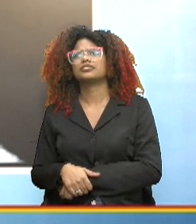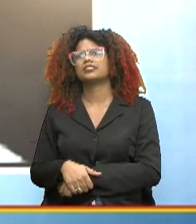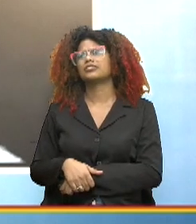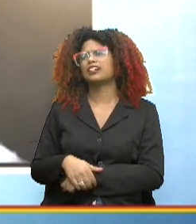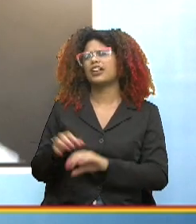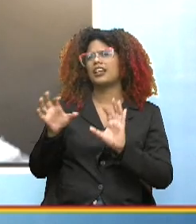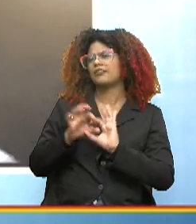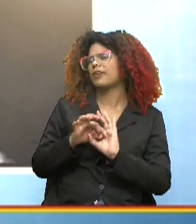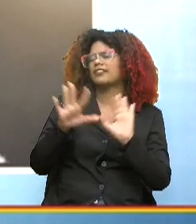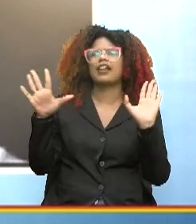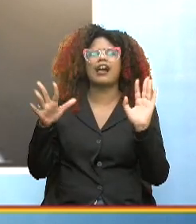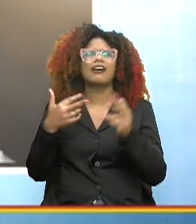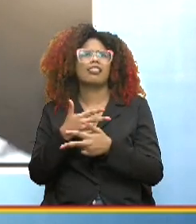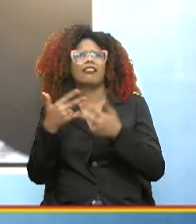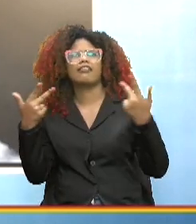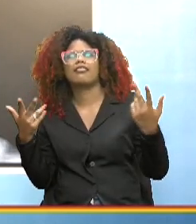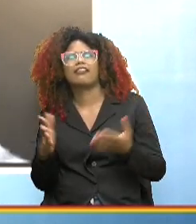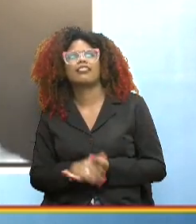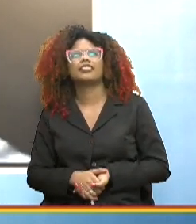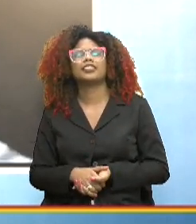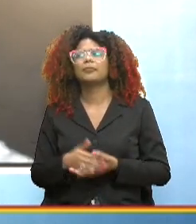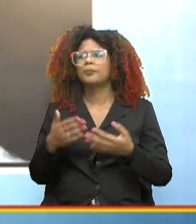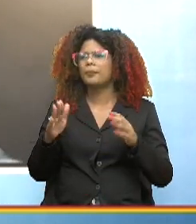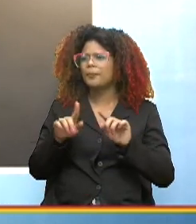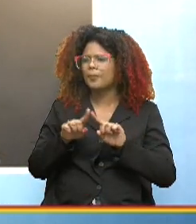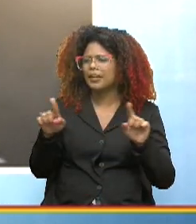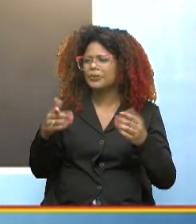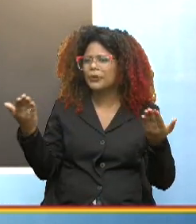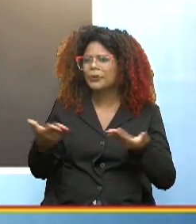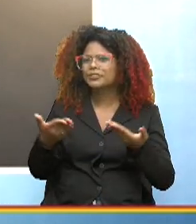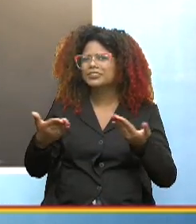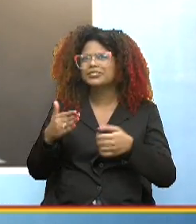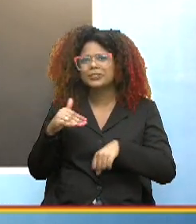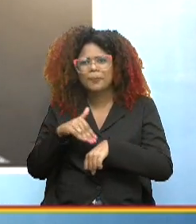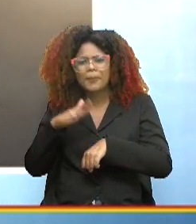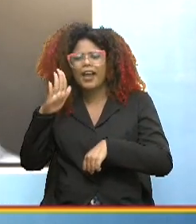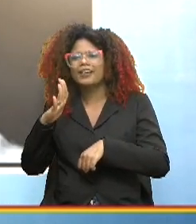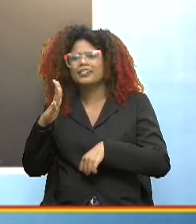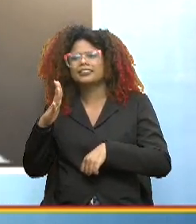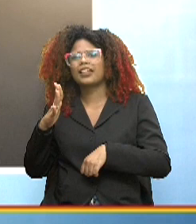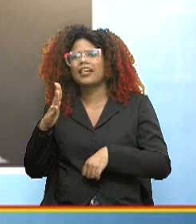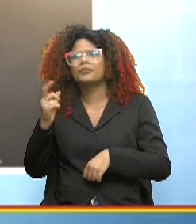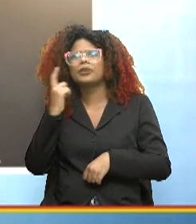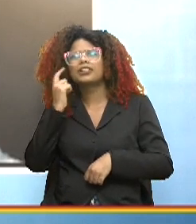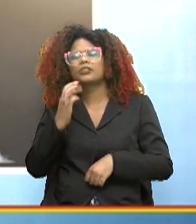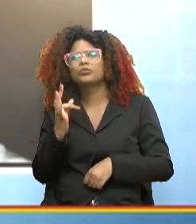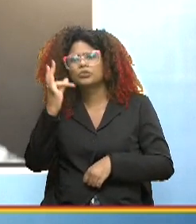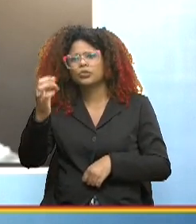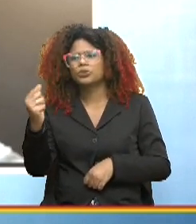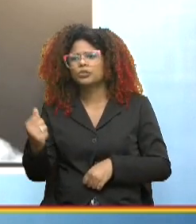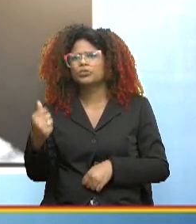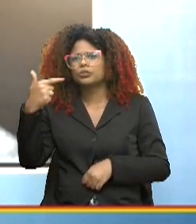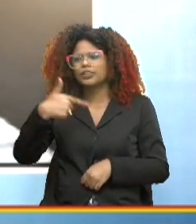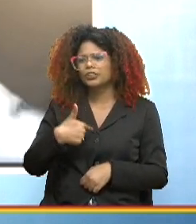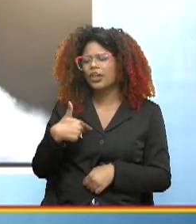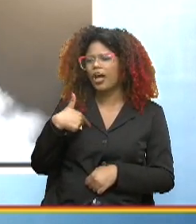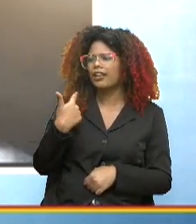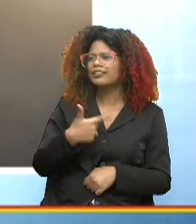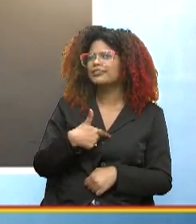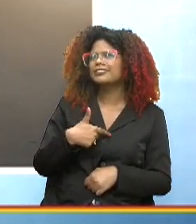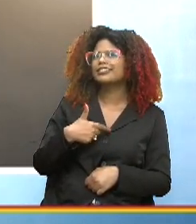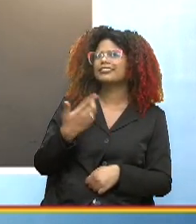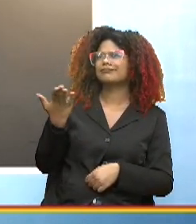e tal e eu acho que hoje eles são muito muito muito mais à frente do que do que a gente na década de 70